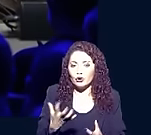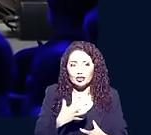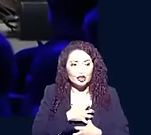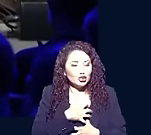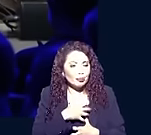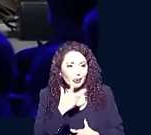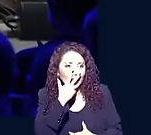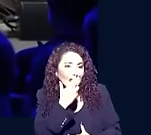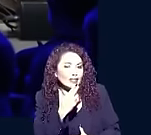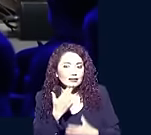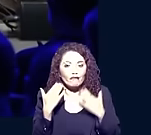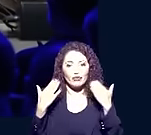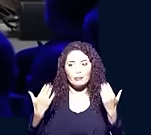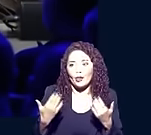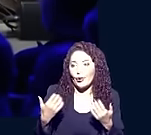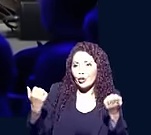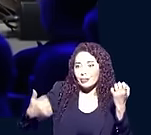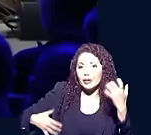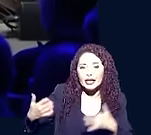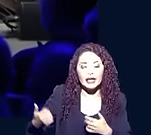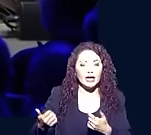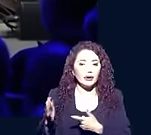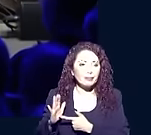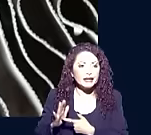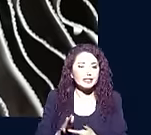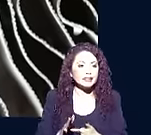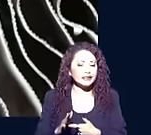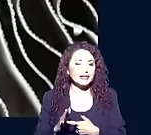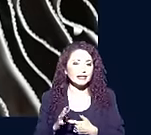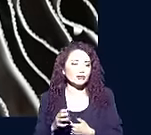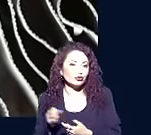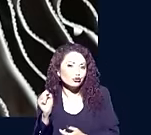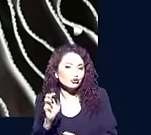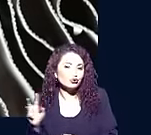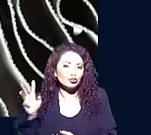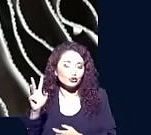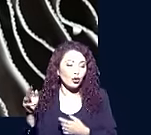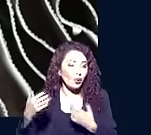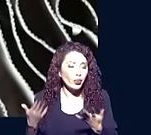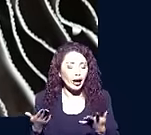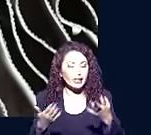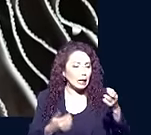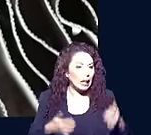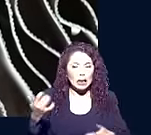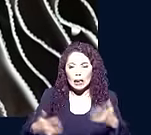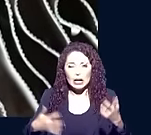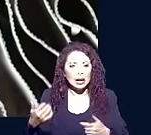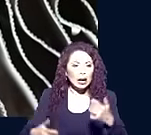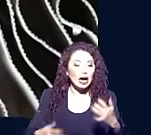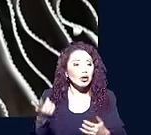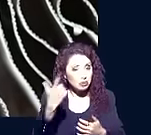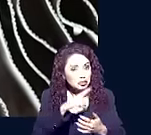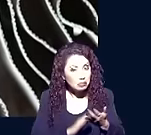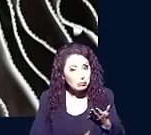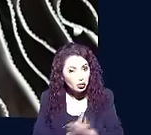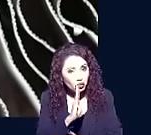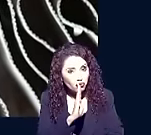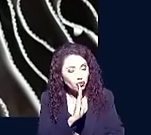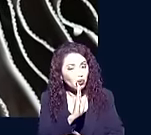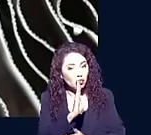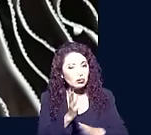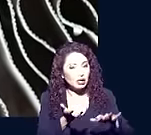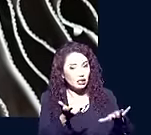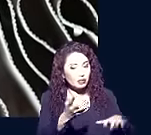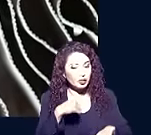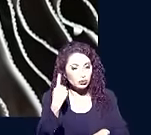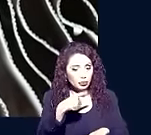não vai sair ele tá de brincadeira e com ajuda de todos ela passou na câmara dos deputados e passou muito bem não é eh